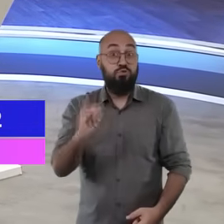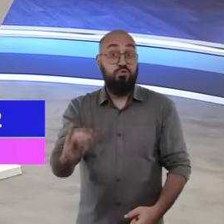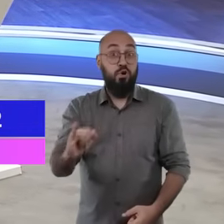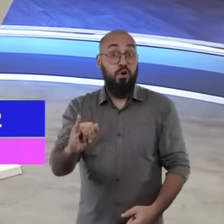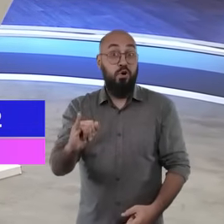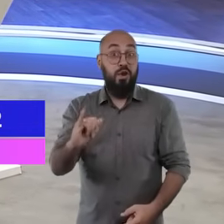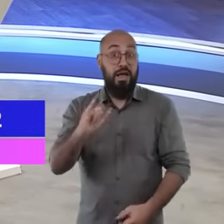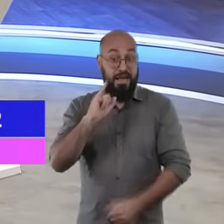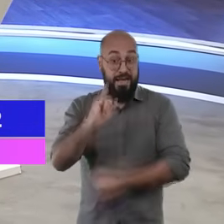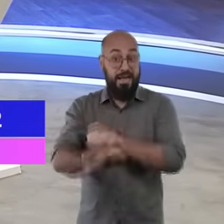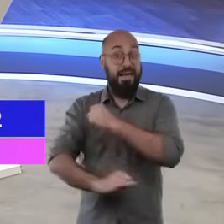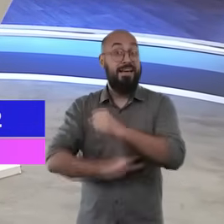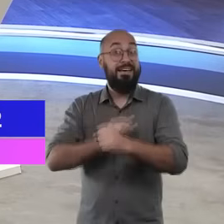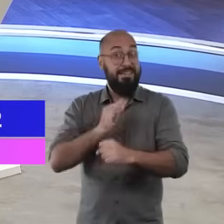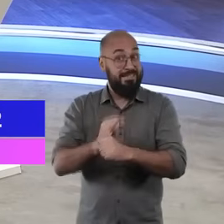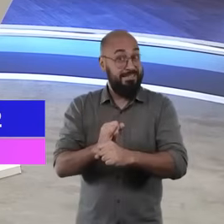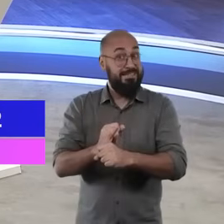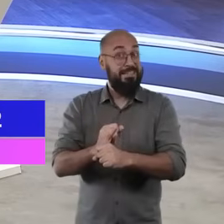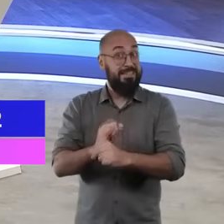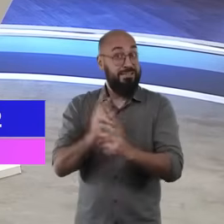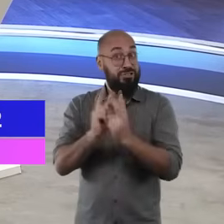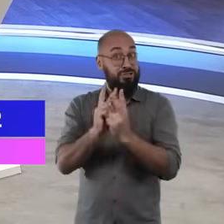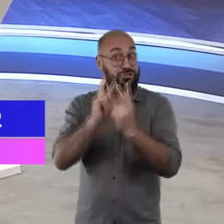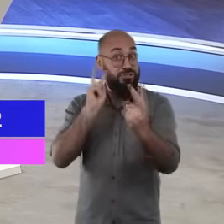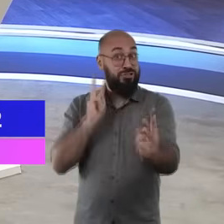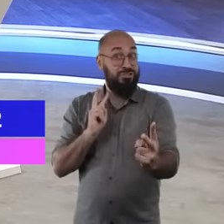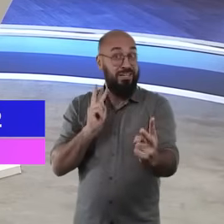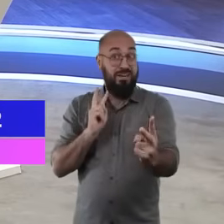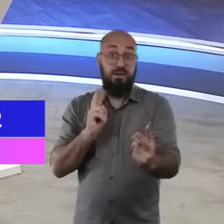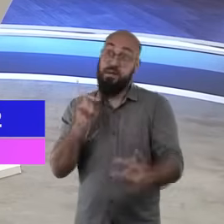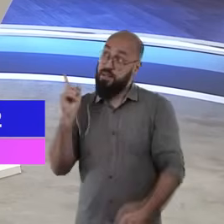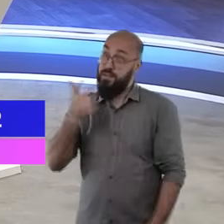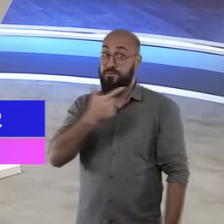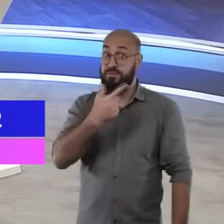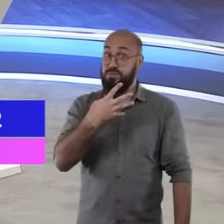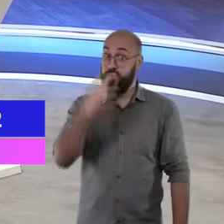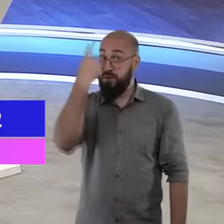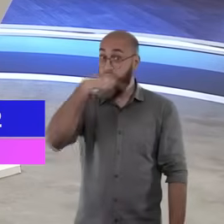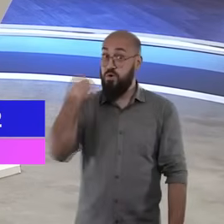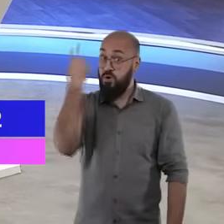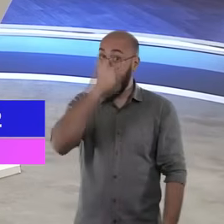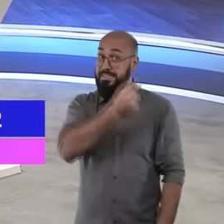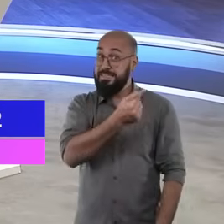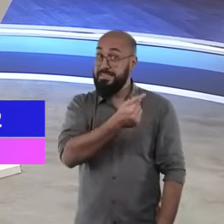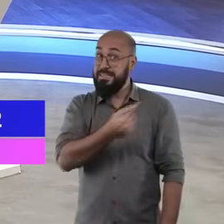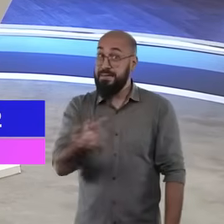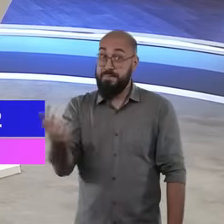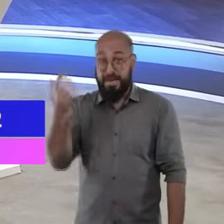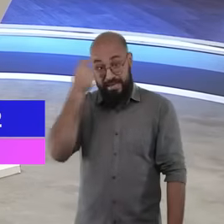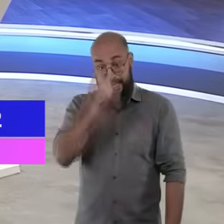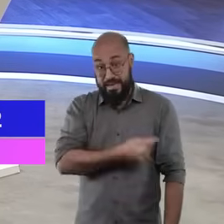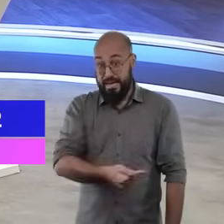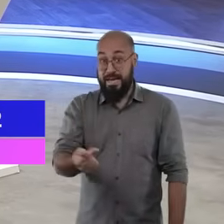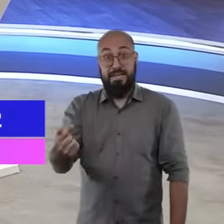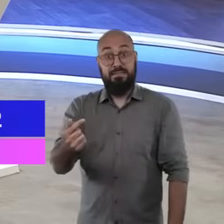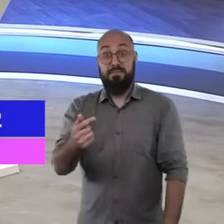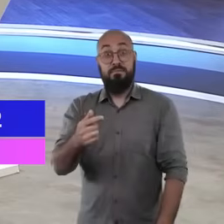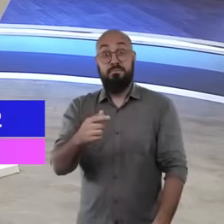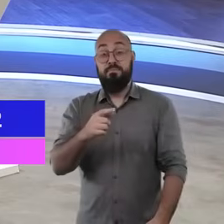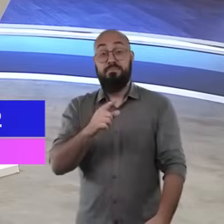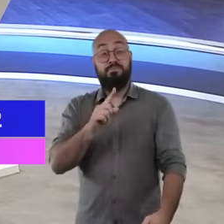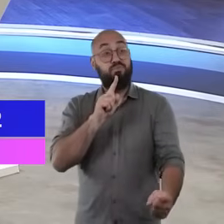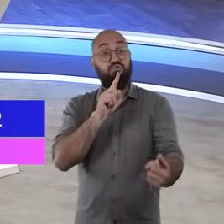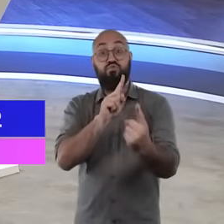bíblica digital. Ela está trabalhando 24 horas por dia, 7 dias por semana, atendendo milhares